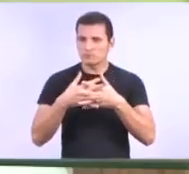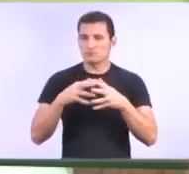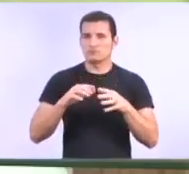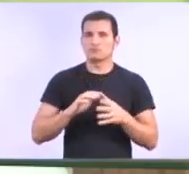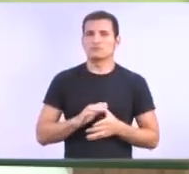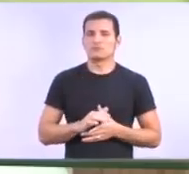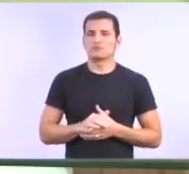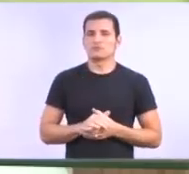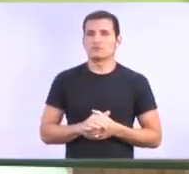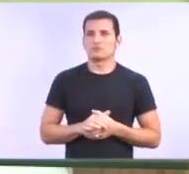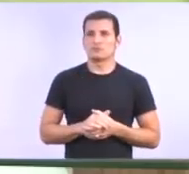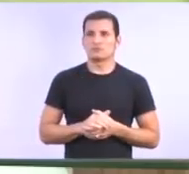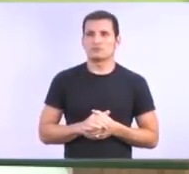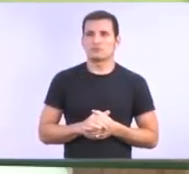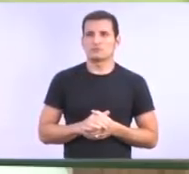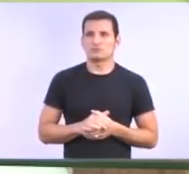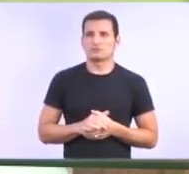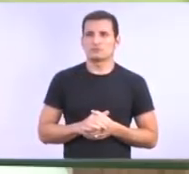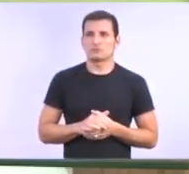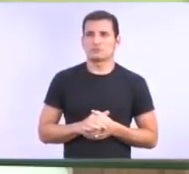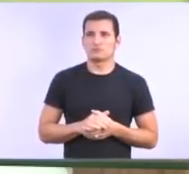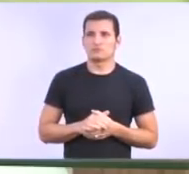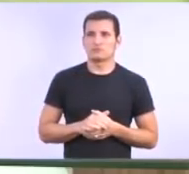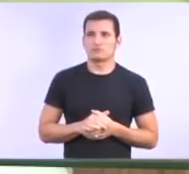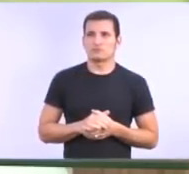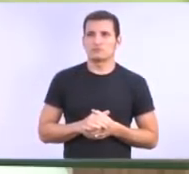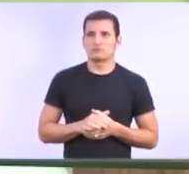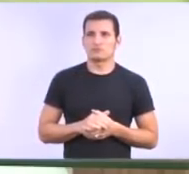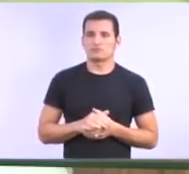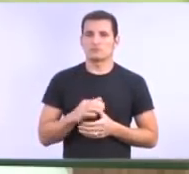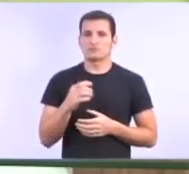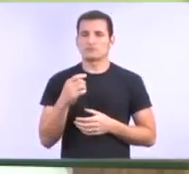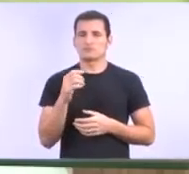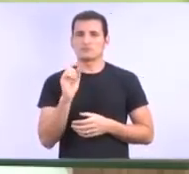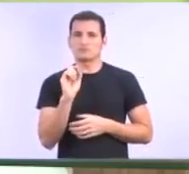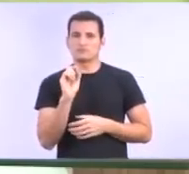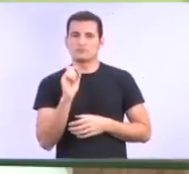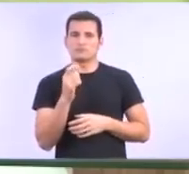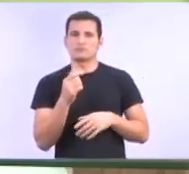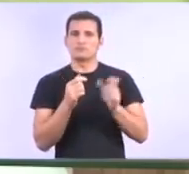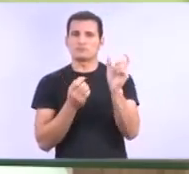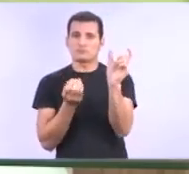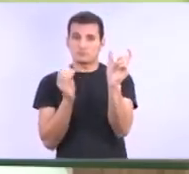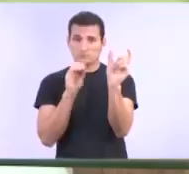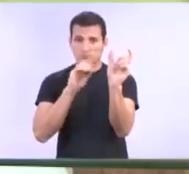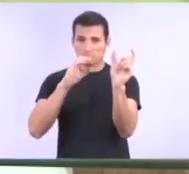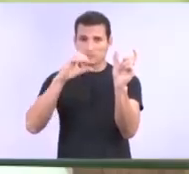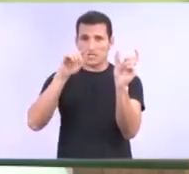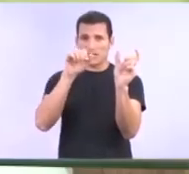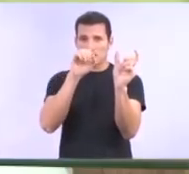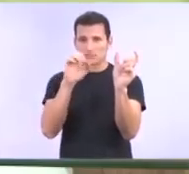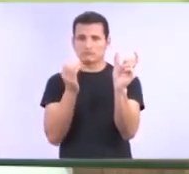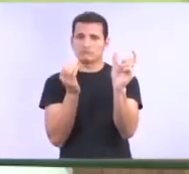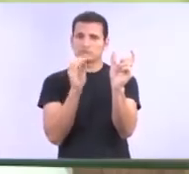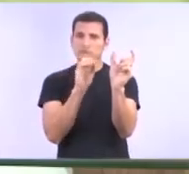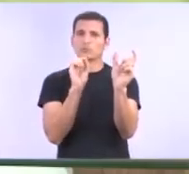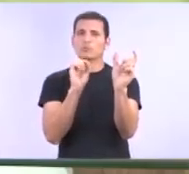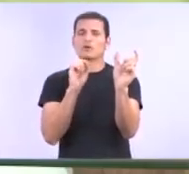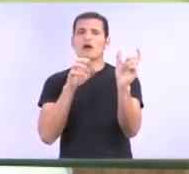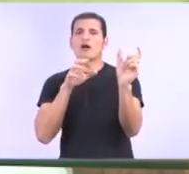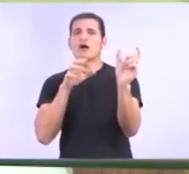procurar saber, colocar no objeto, na verdade, na classe que vai ser definida, atributos